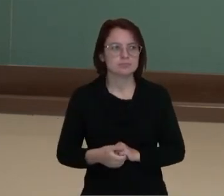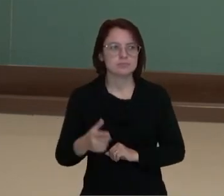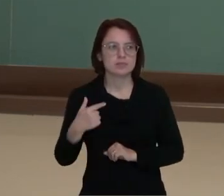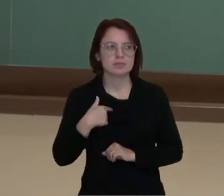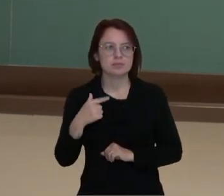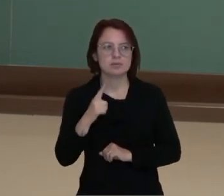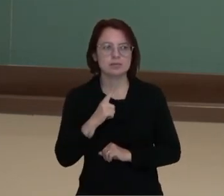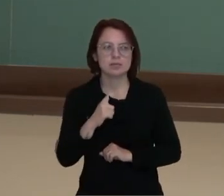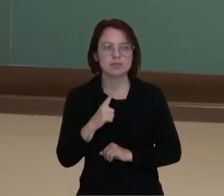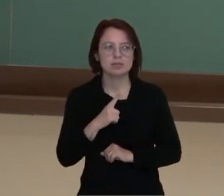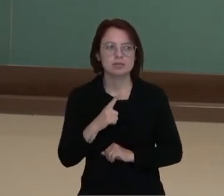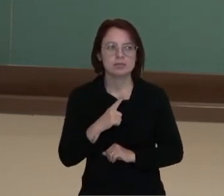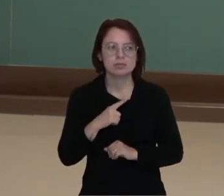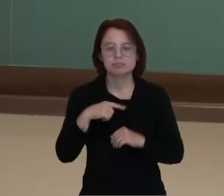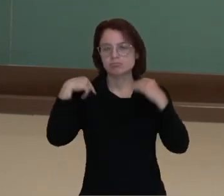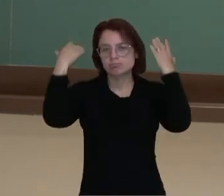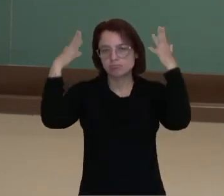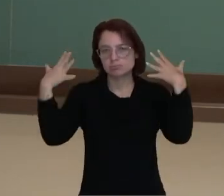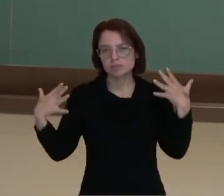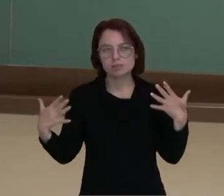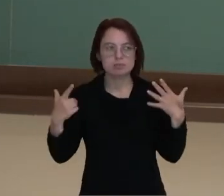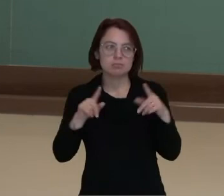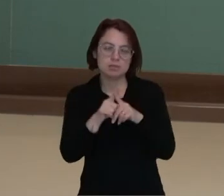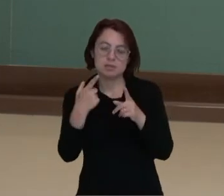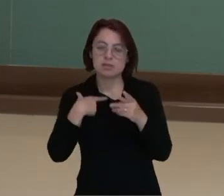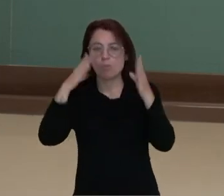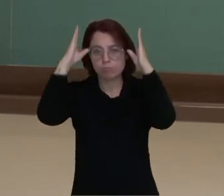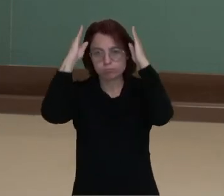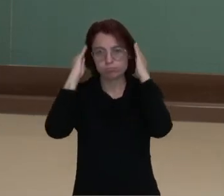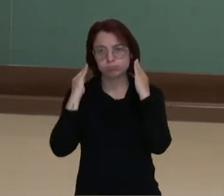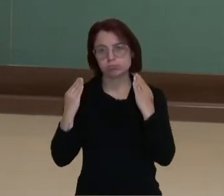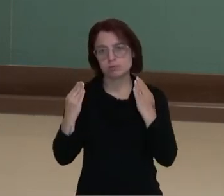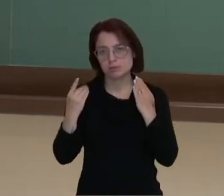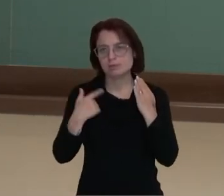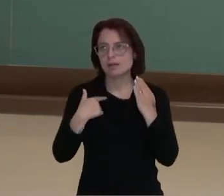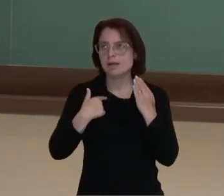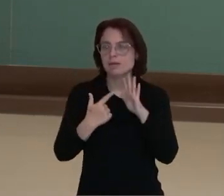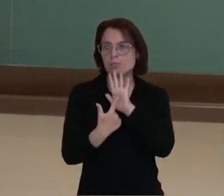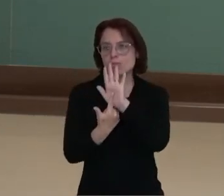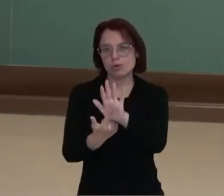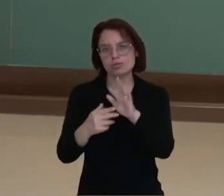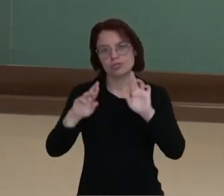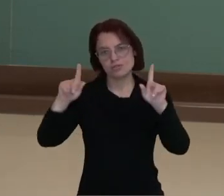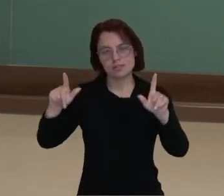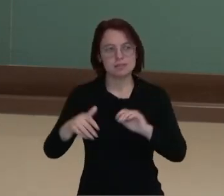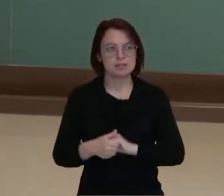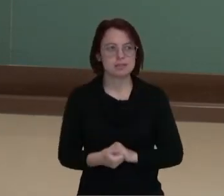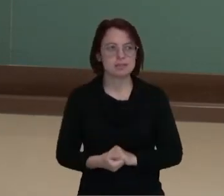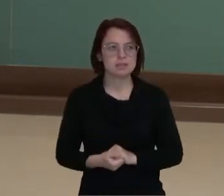para cabelo enrolado, mas se eu vou e aliso, eu fico com o fenótipo